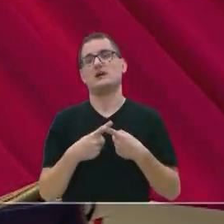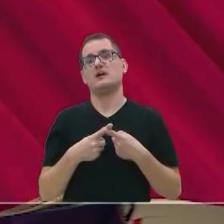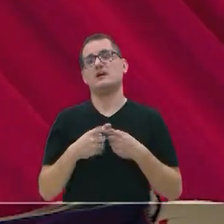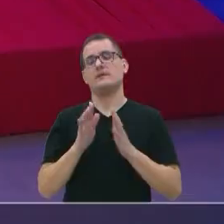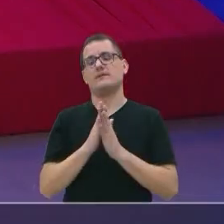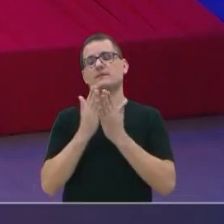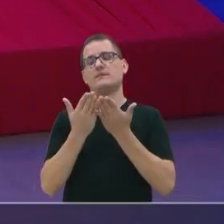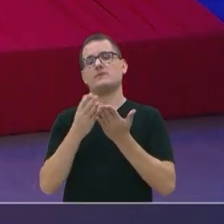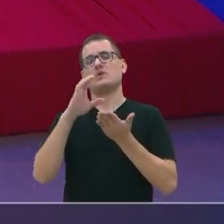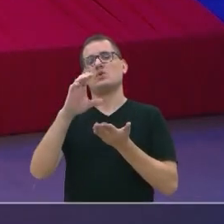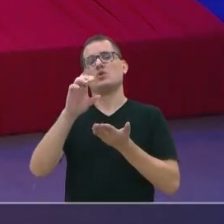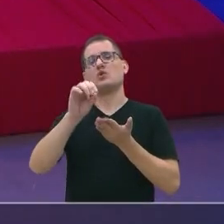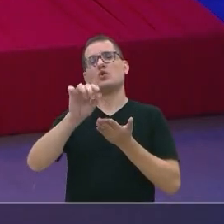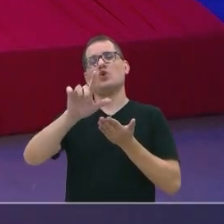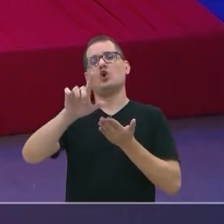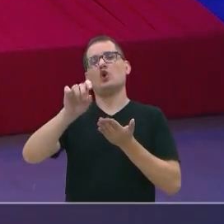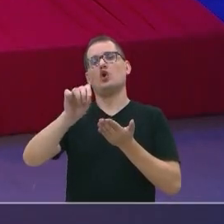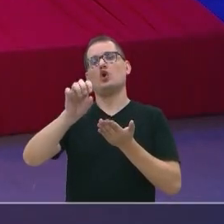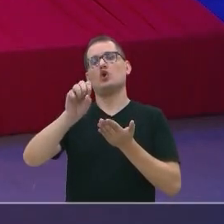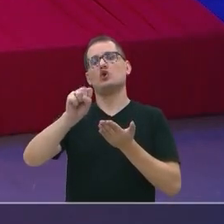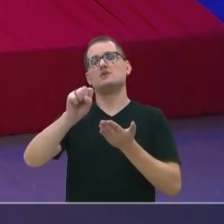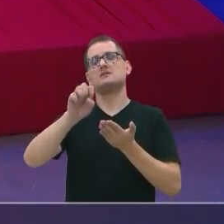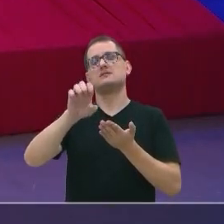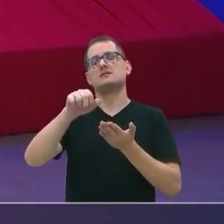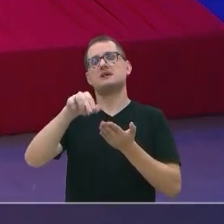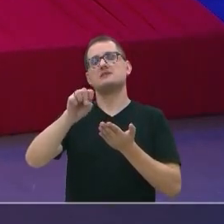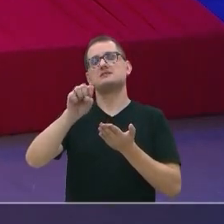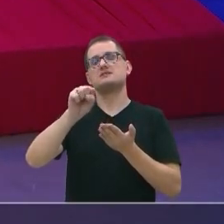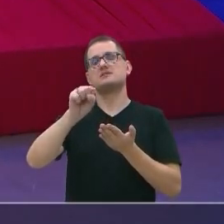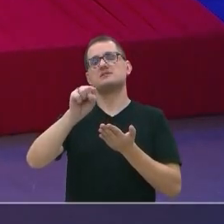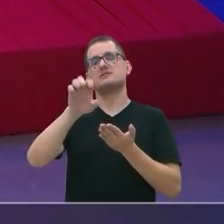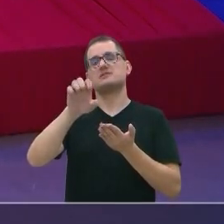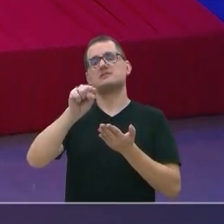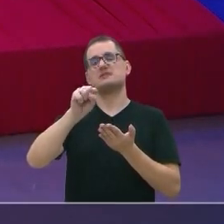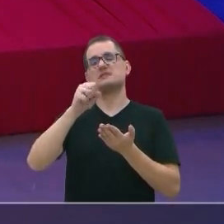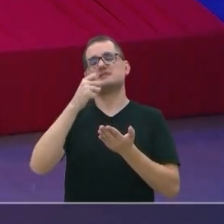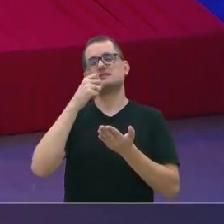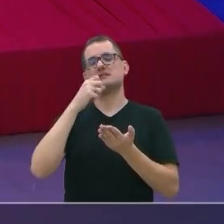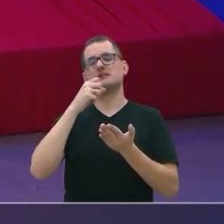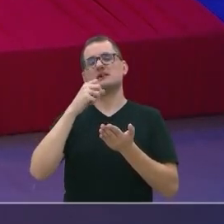Colossenses 3:1 seguintes vai dizer assim: